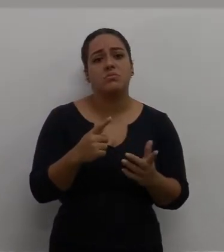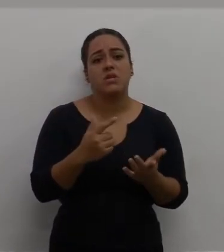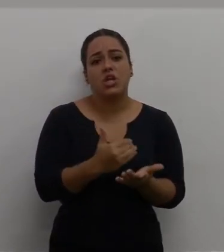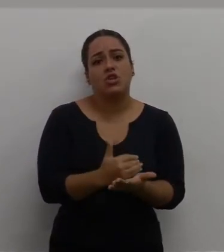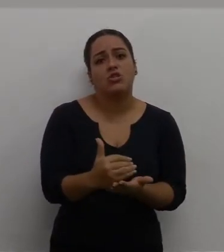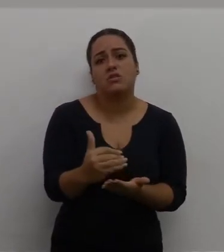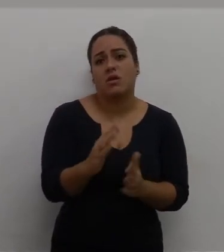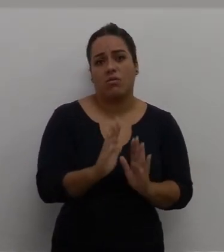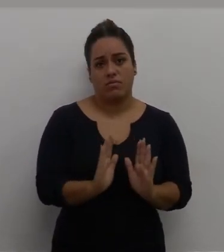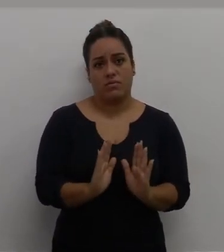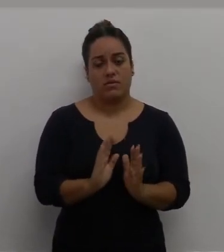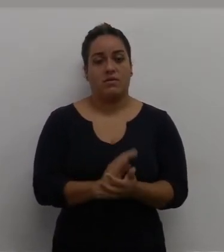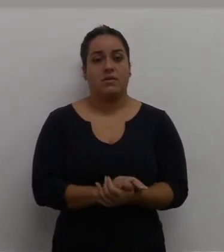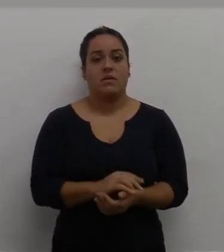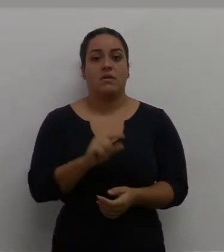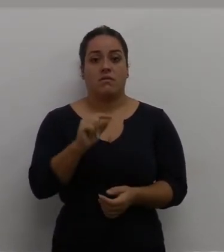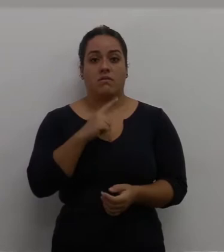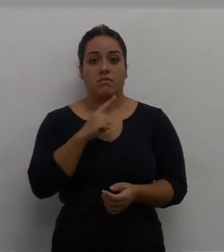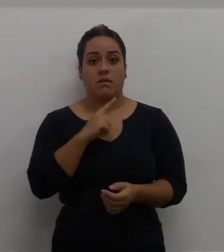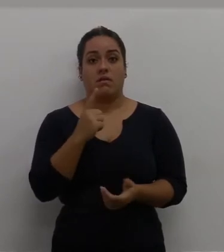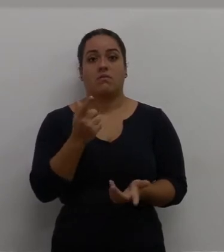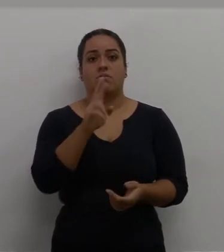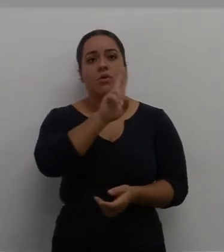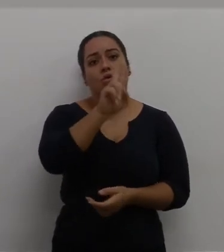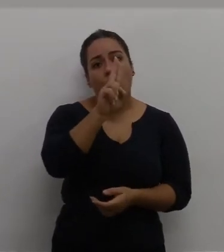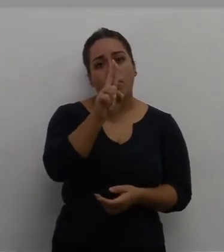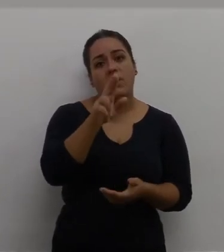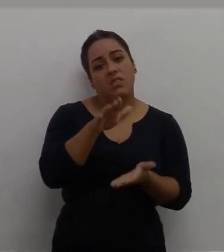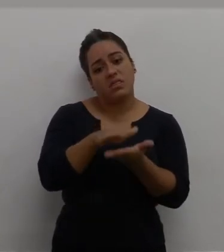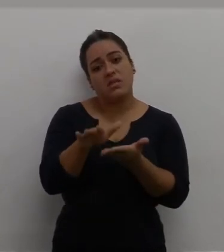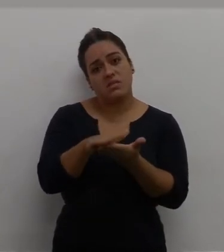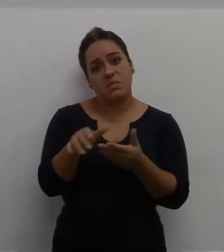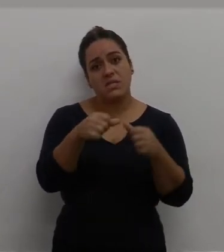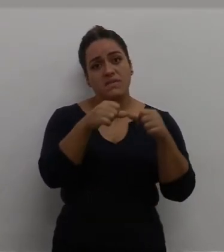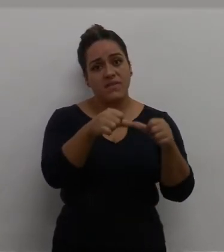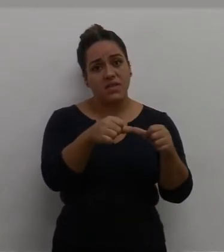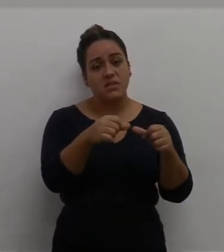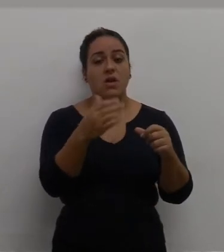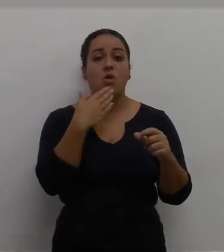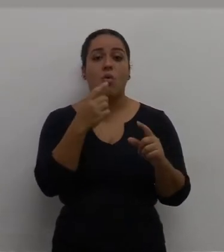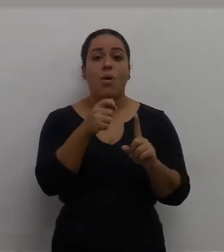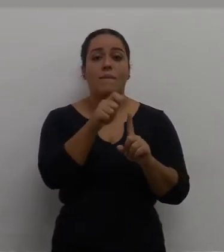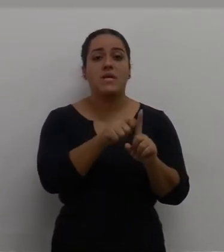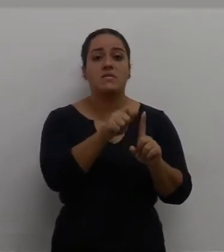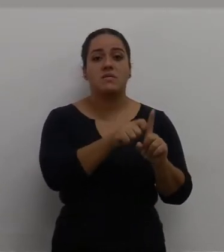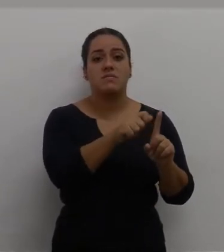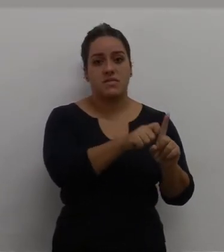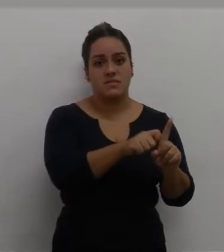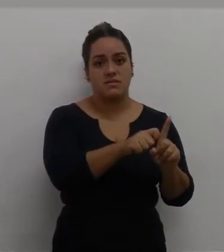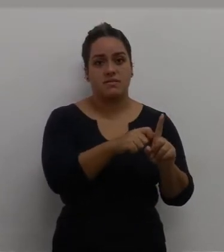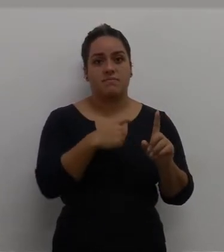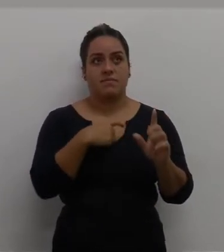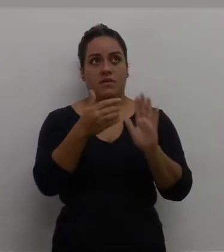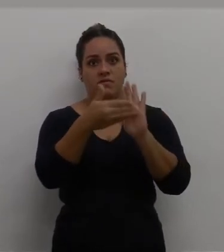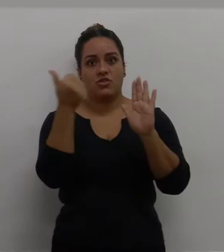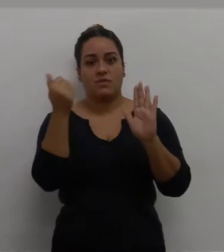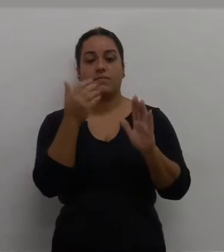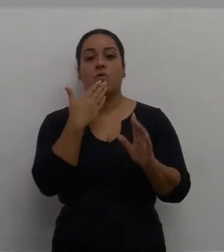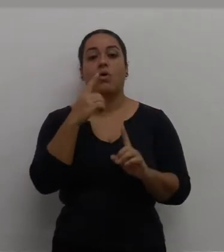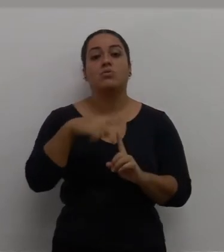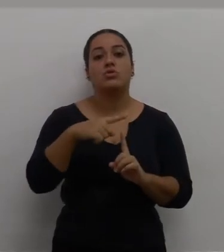de introdutória, uma linha que contém o nome de despesas fixas e os meses respectivos. Então nós vamos clicar